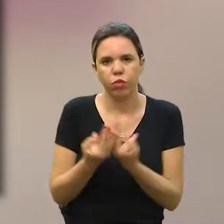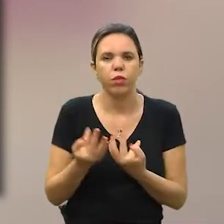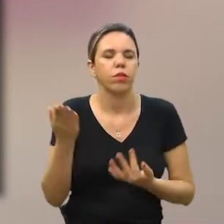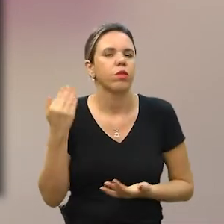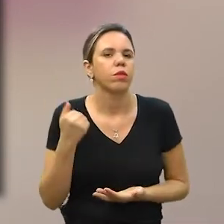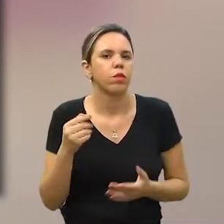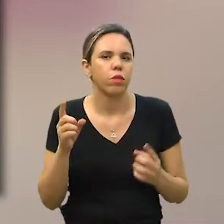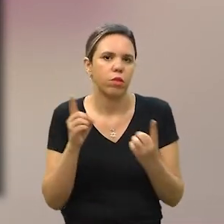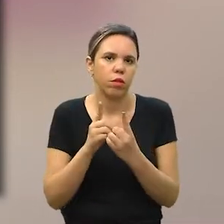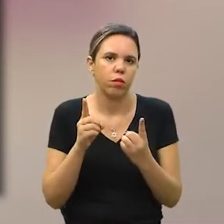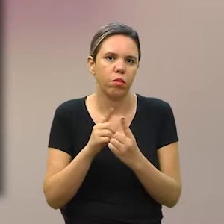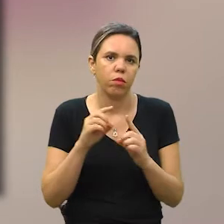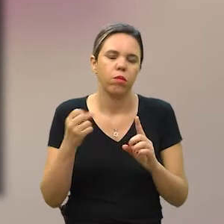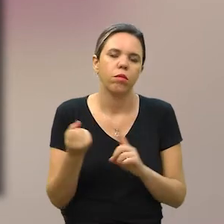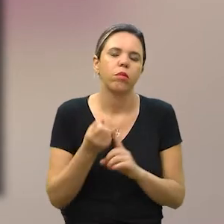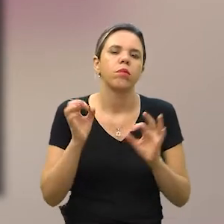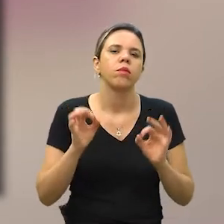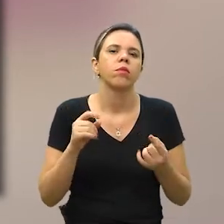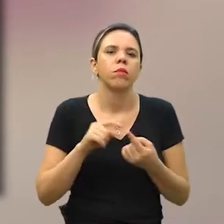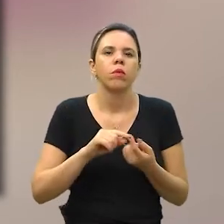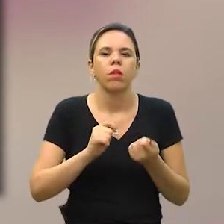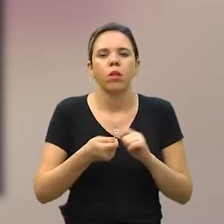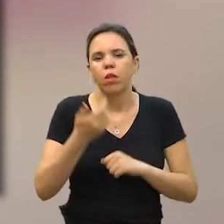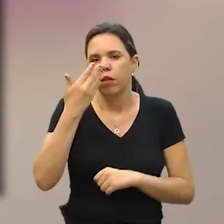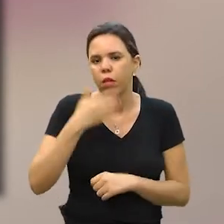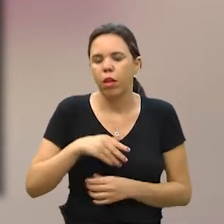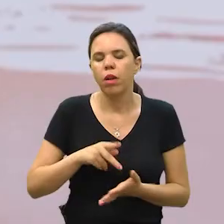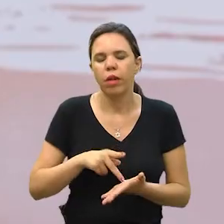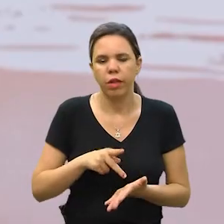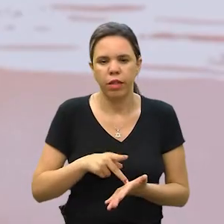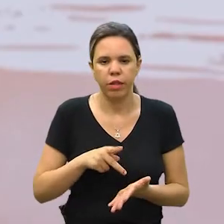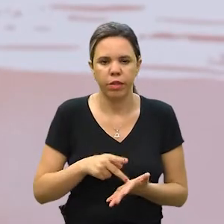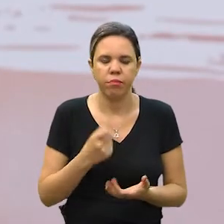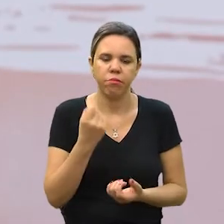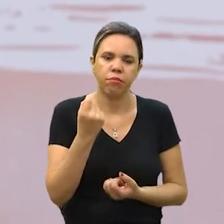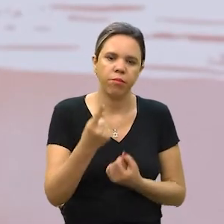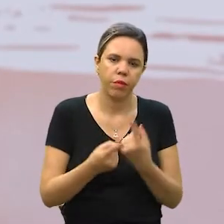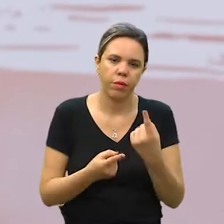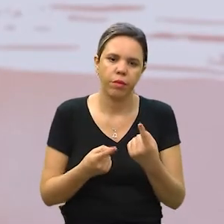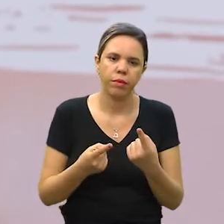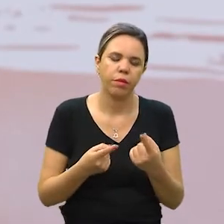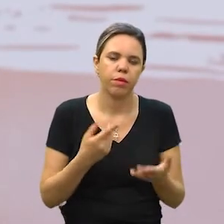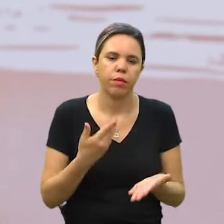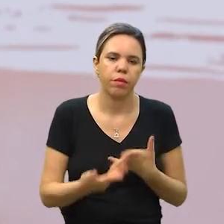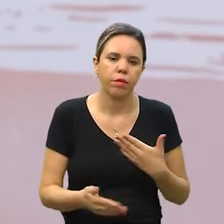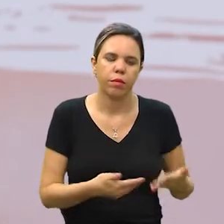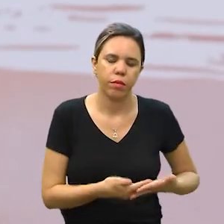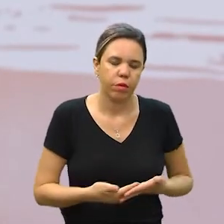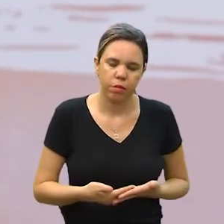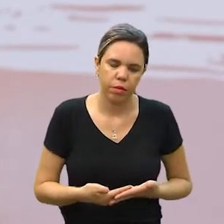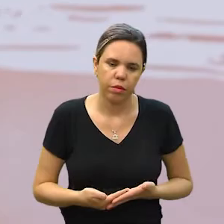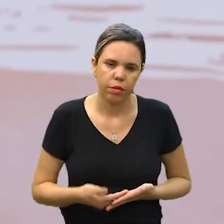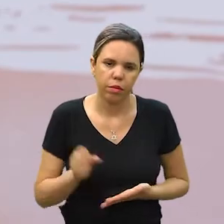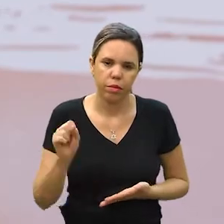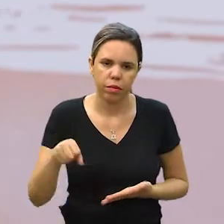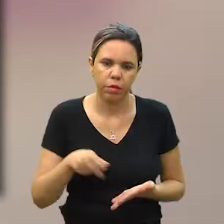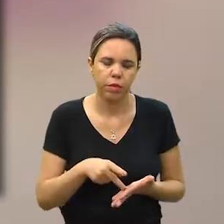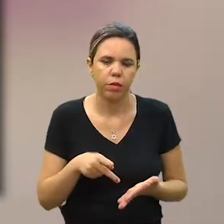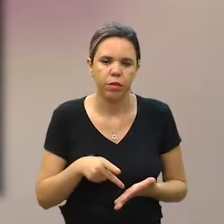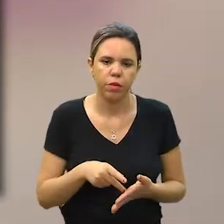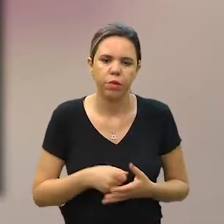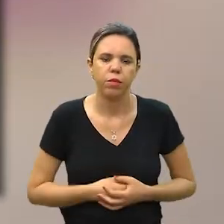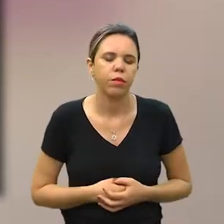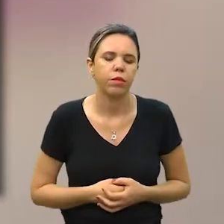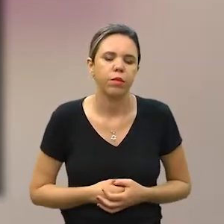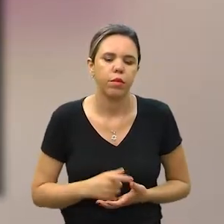pais para dar uma assistência adequada para a criança, não é mesmo? Em alguns casos, pode levar à perda do bebê, doutora? Sim,